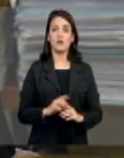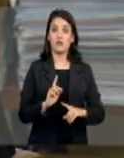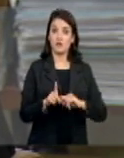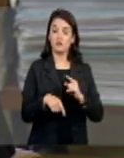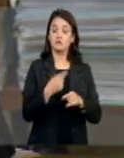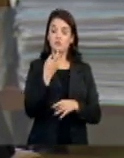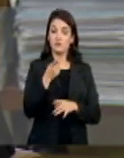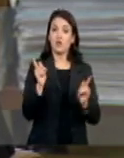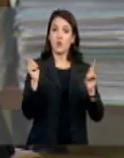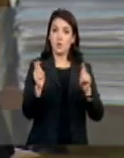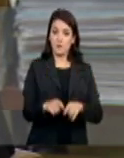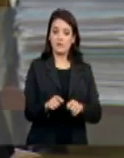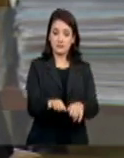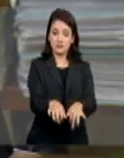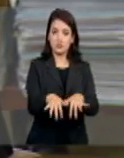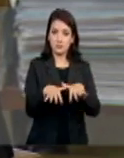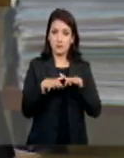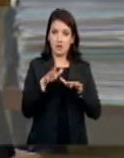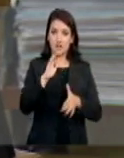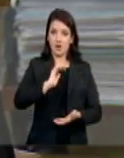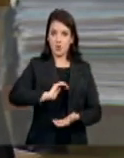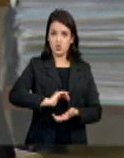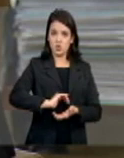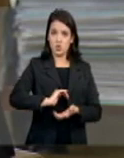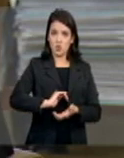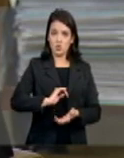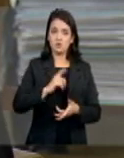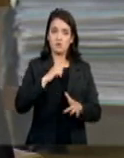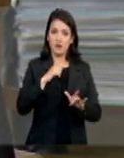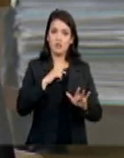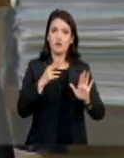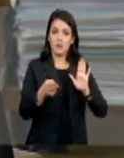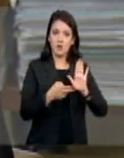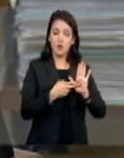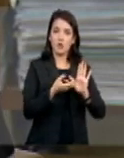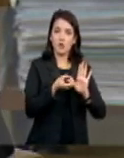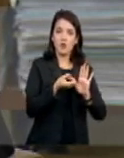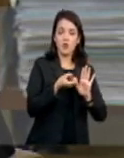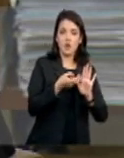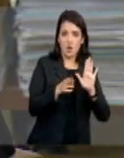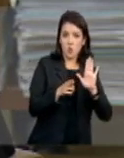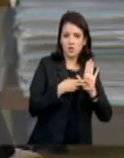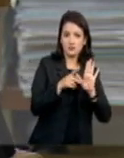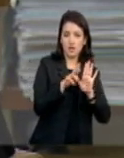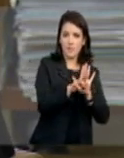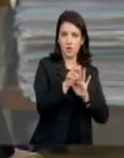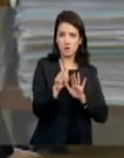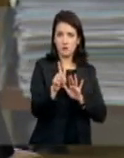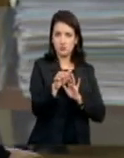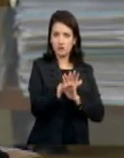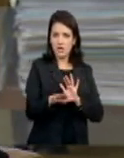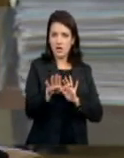competência do plenário desta corte para reconhecer ou não a existência de repercussão geral de determinada matéria